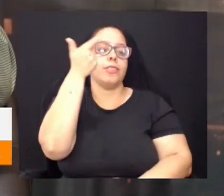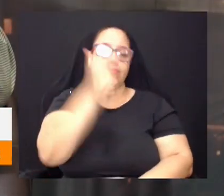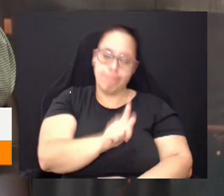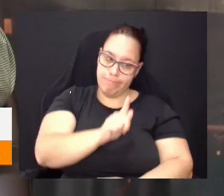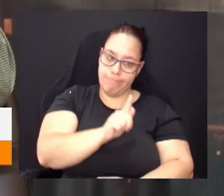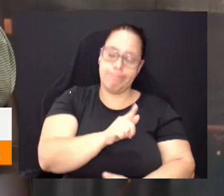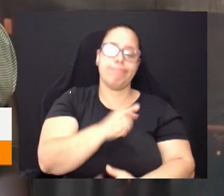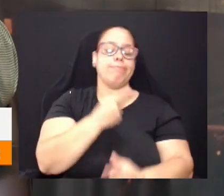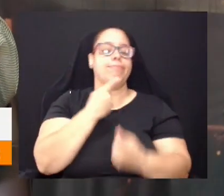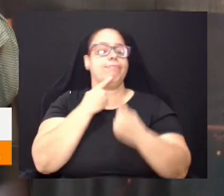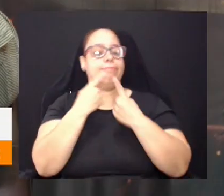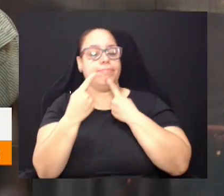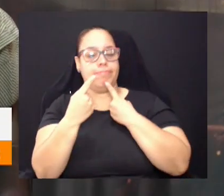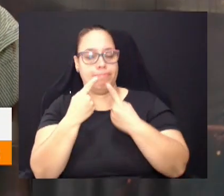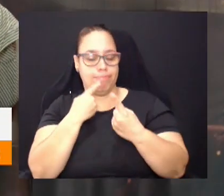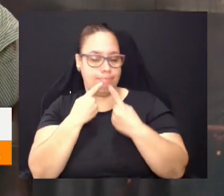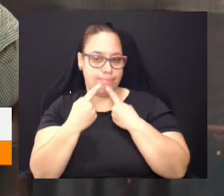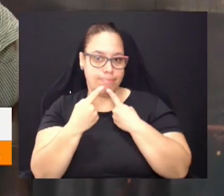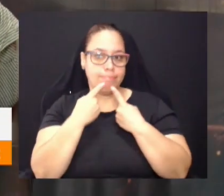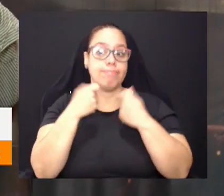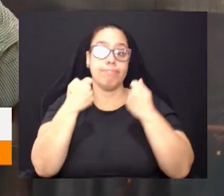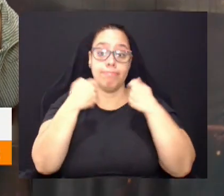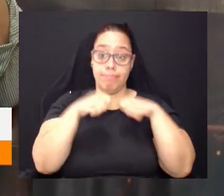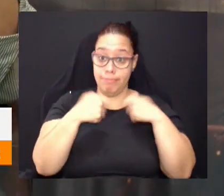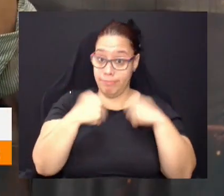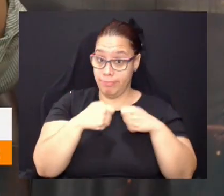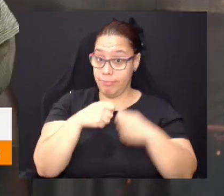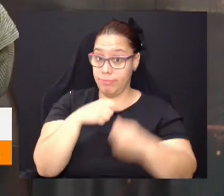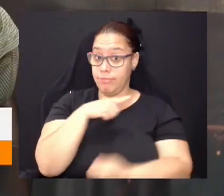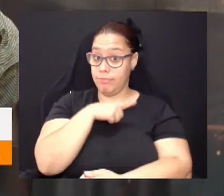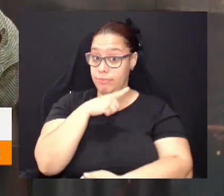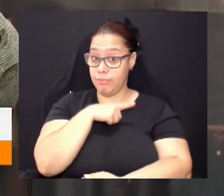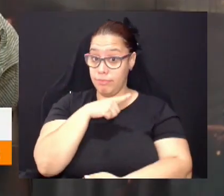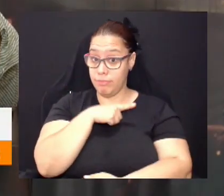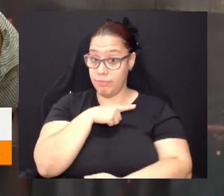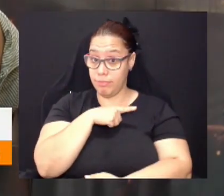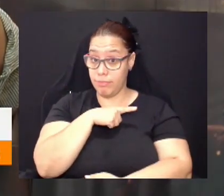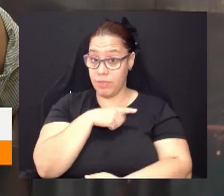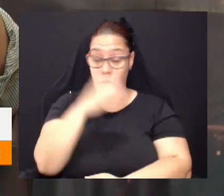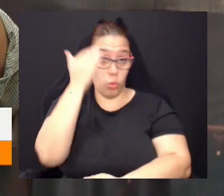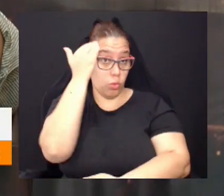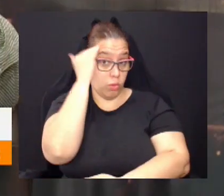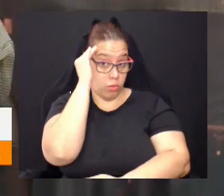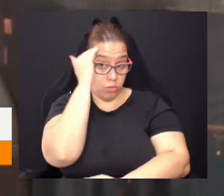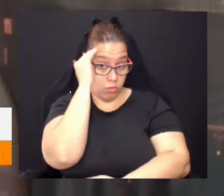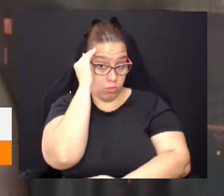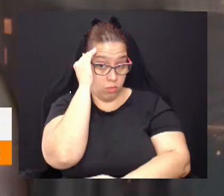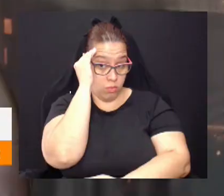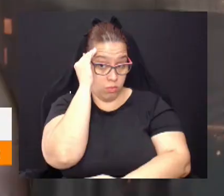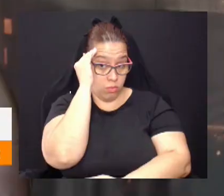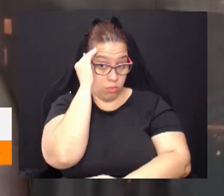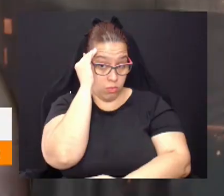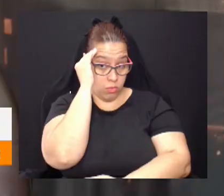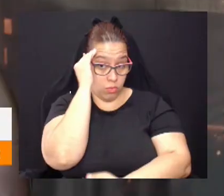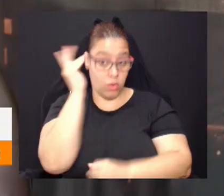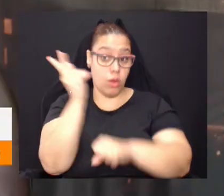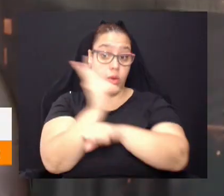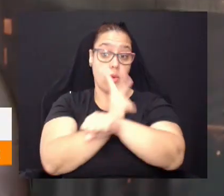né? Então, a gente precisa ter esse entendimento para buscar a